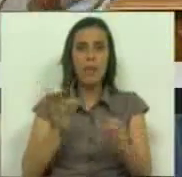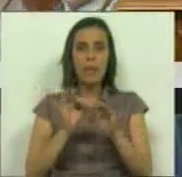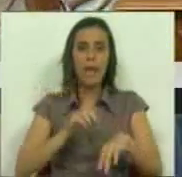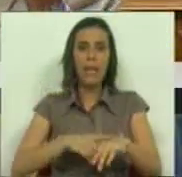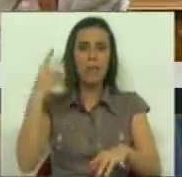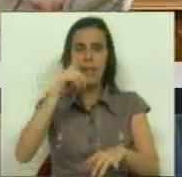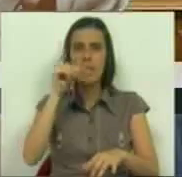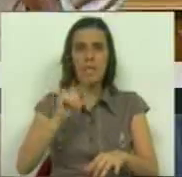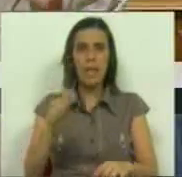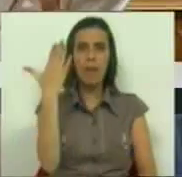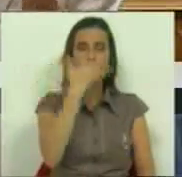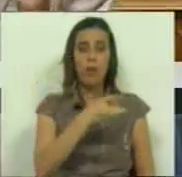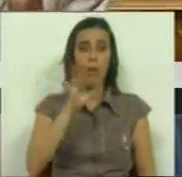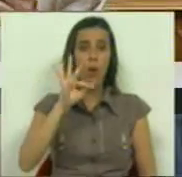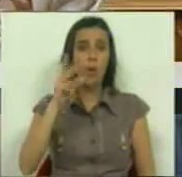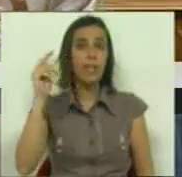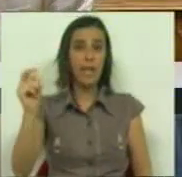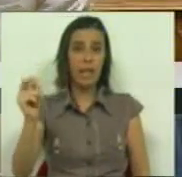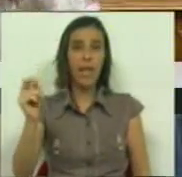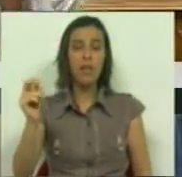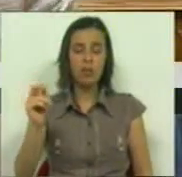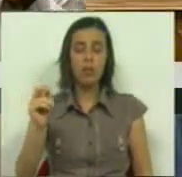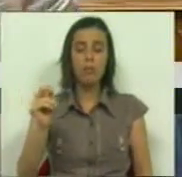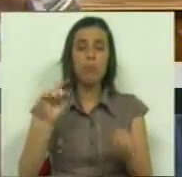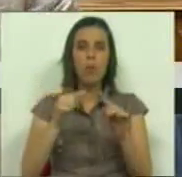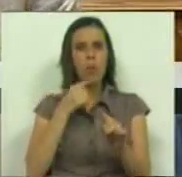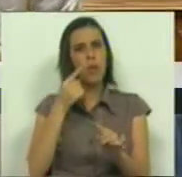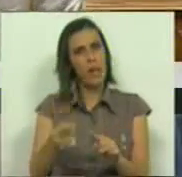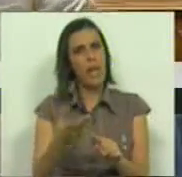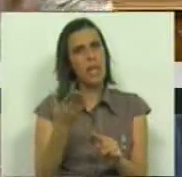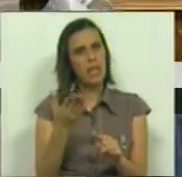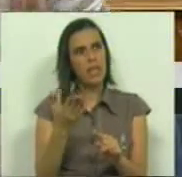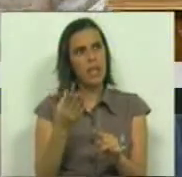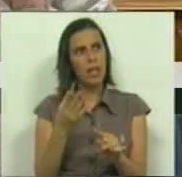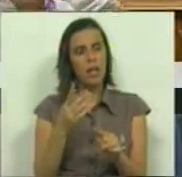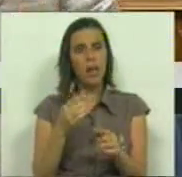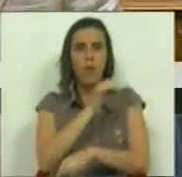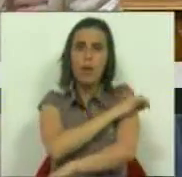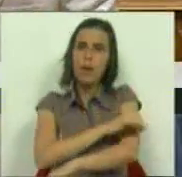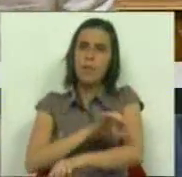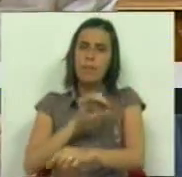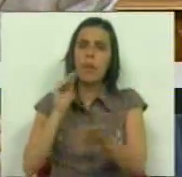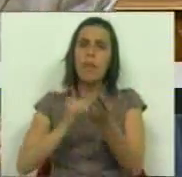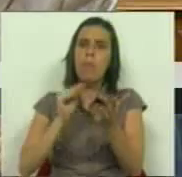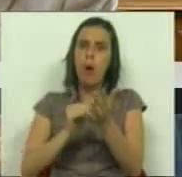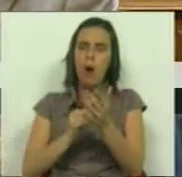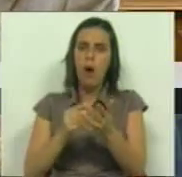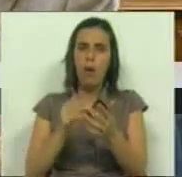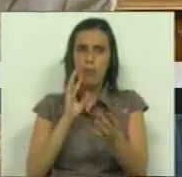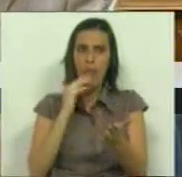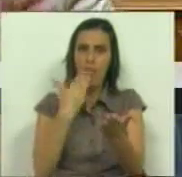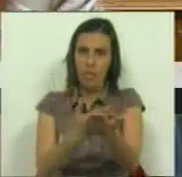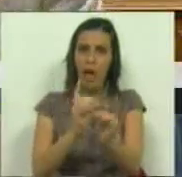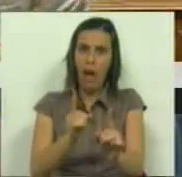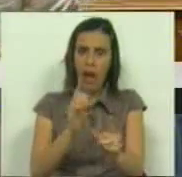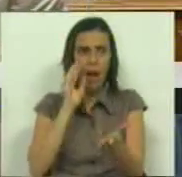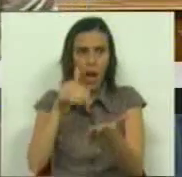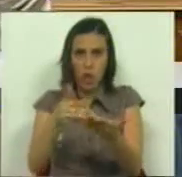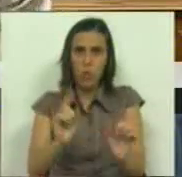tempo de Salazar em 1943, o que está a dizer é que o empobrecimento está a resultar. Para o